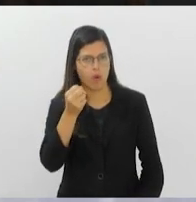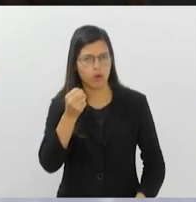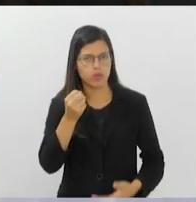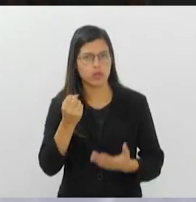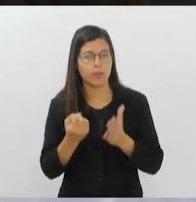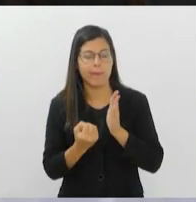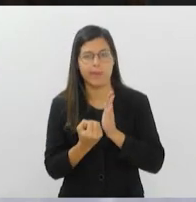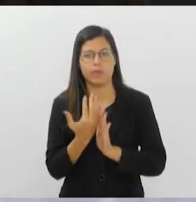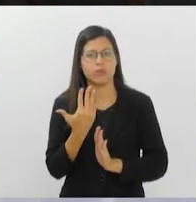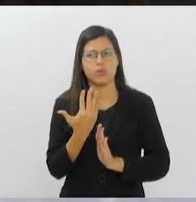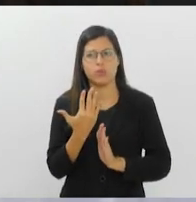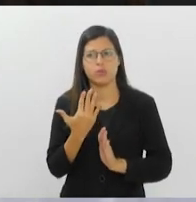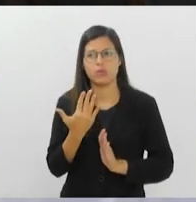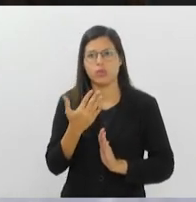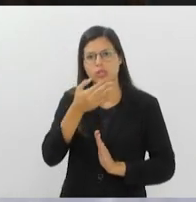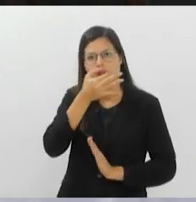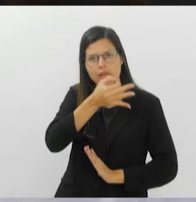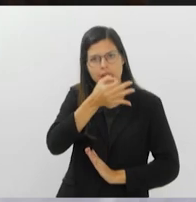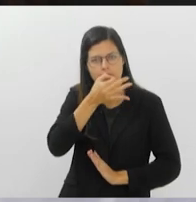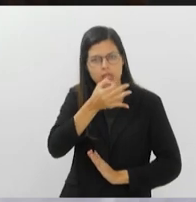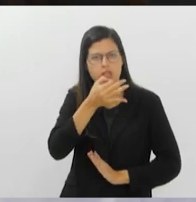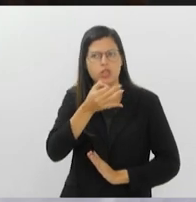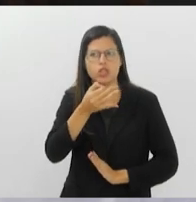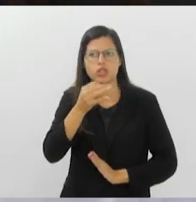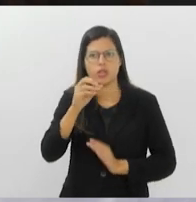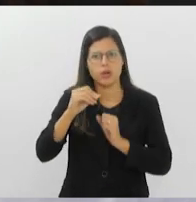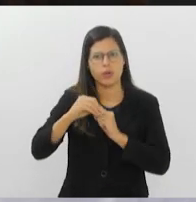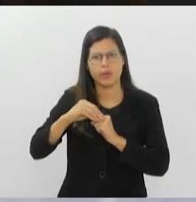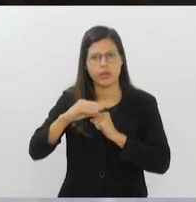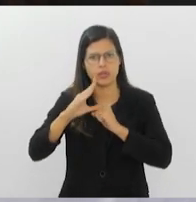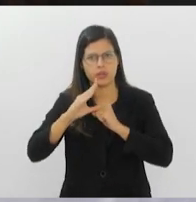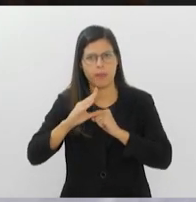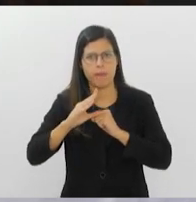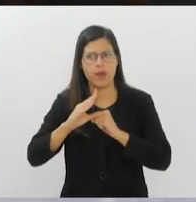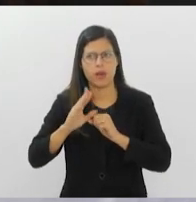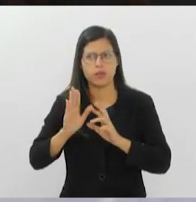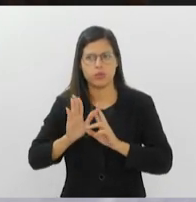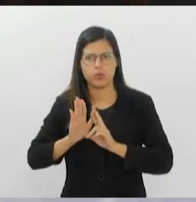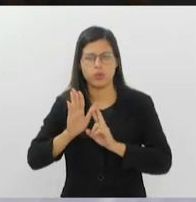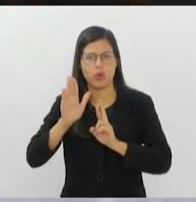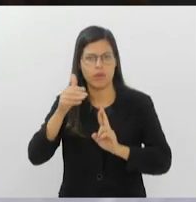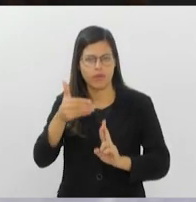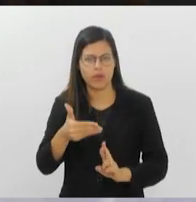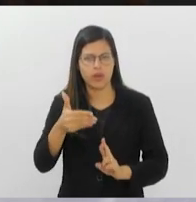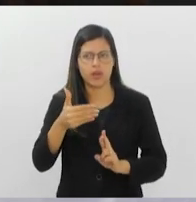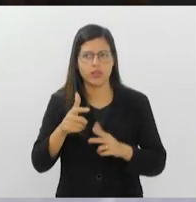produza autocrítica própria, conhecimento, referência,